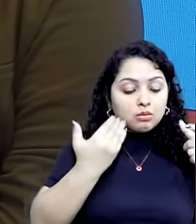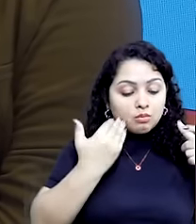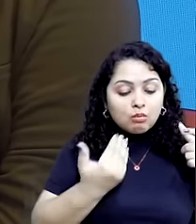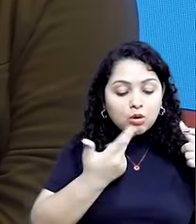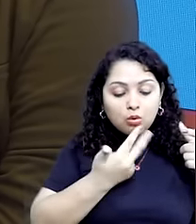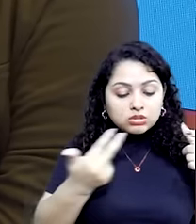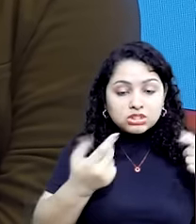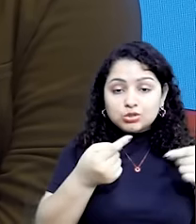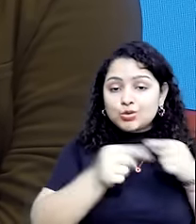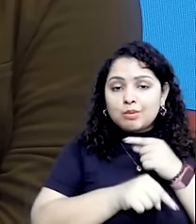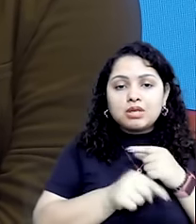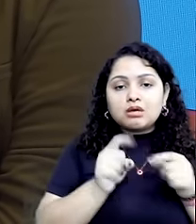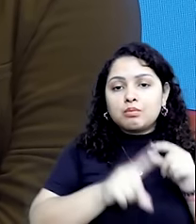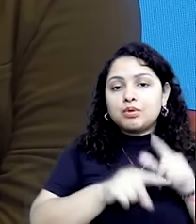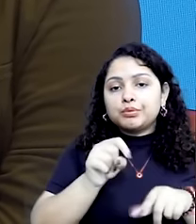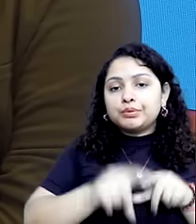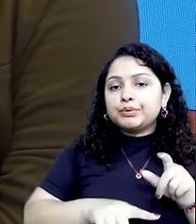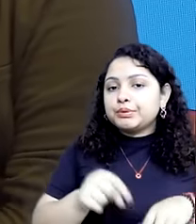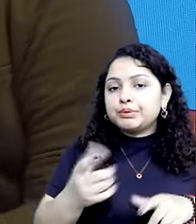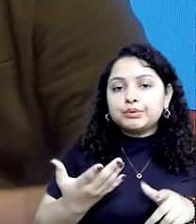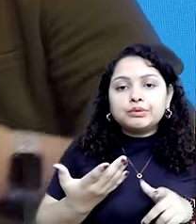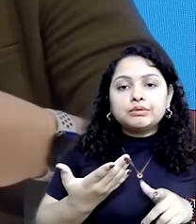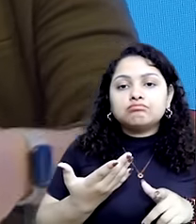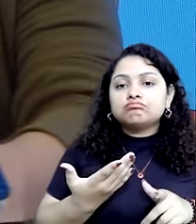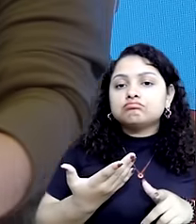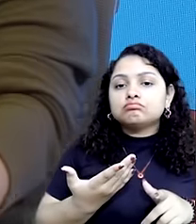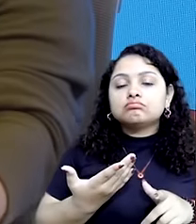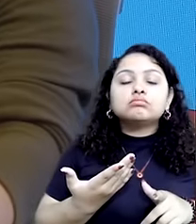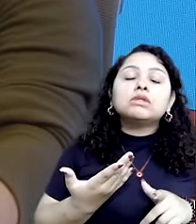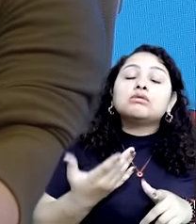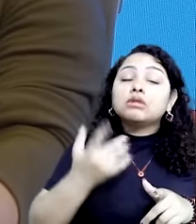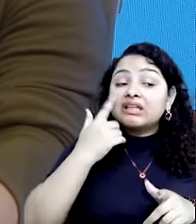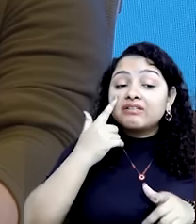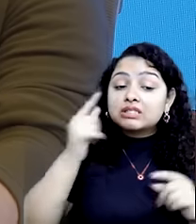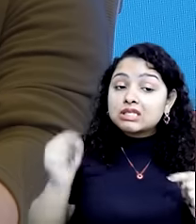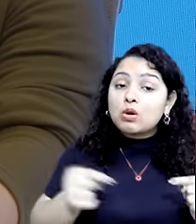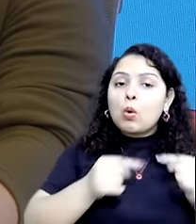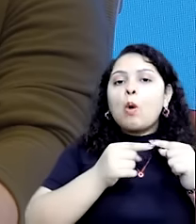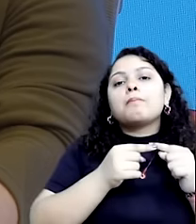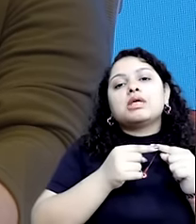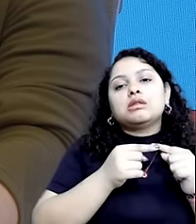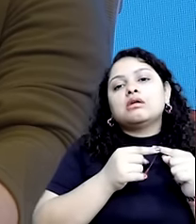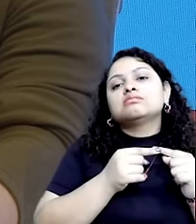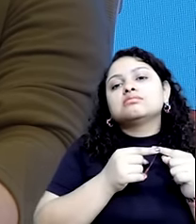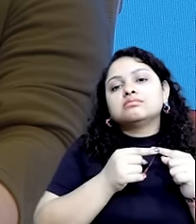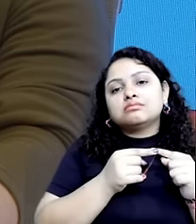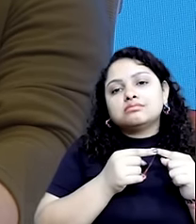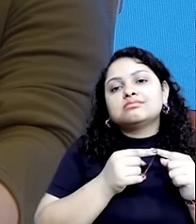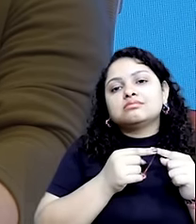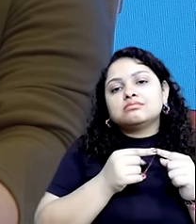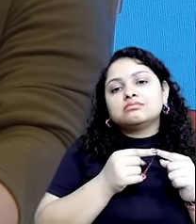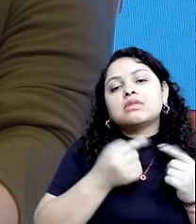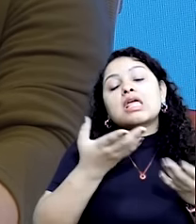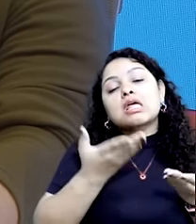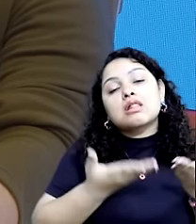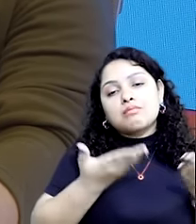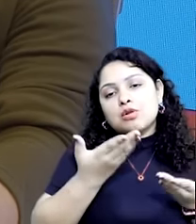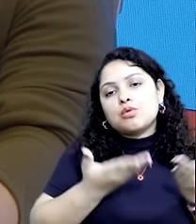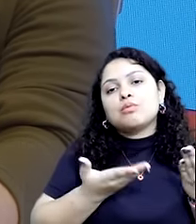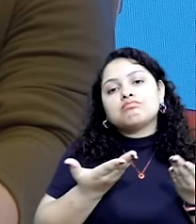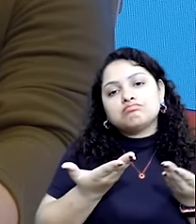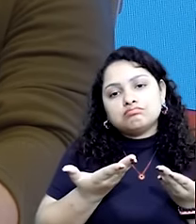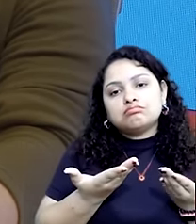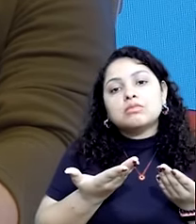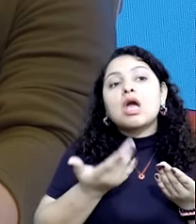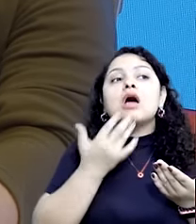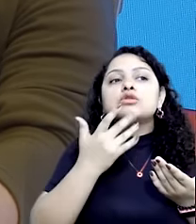aquele estilo da imagem ou do produto então eh tem que ter essa coerência né tem que ter esse equilíbrio questão de